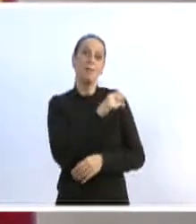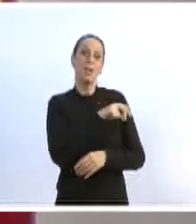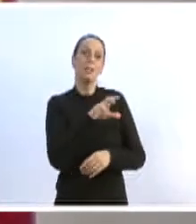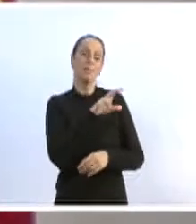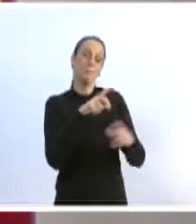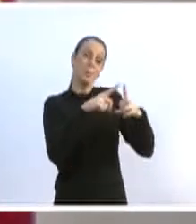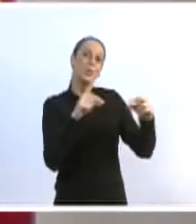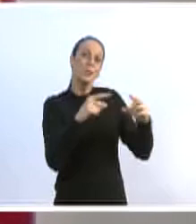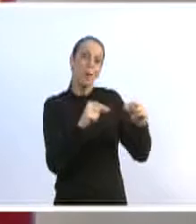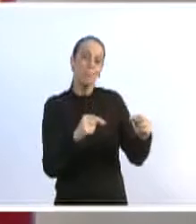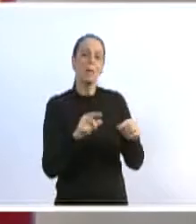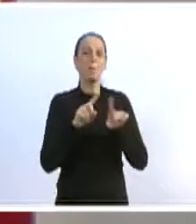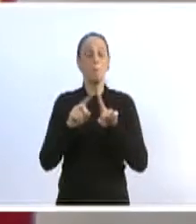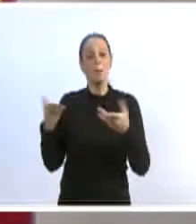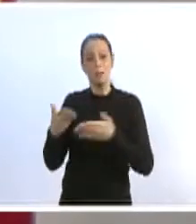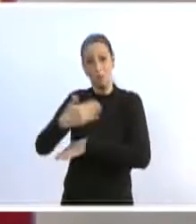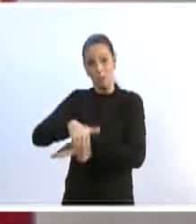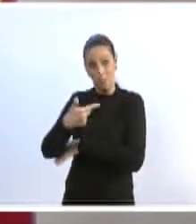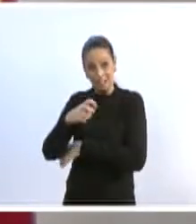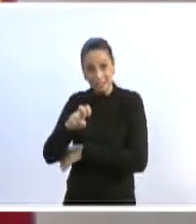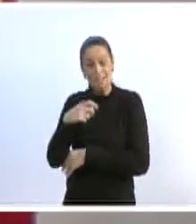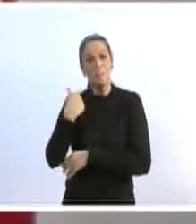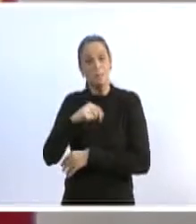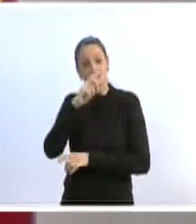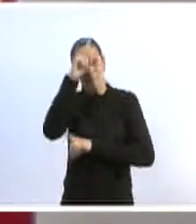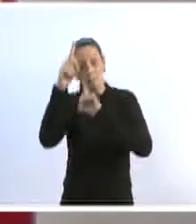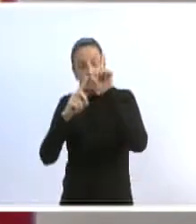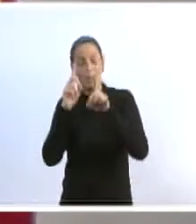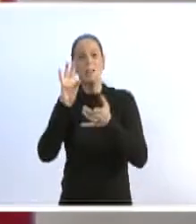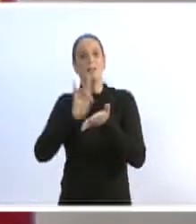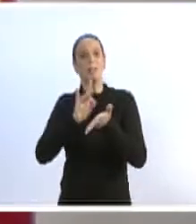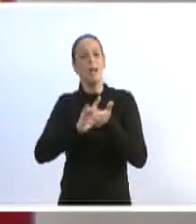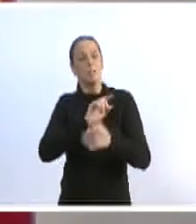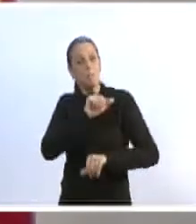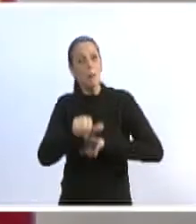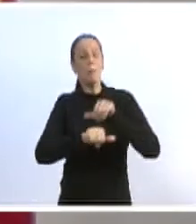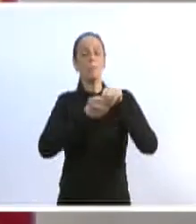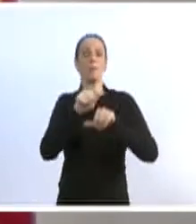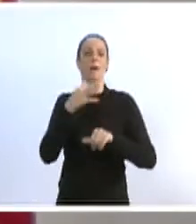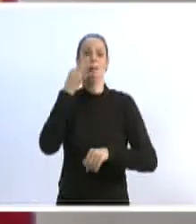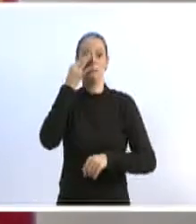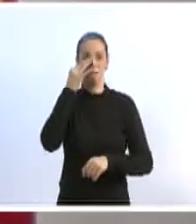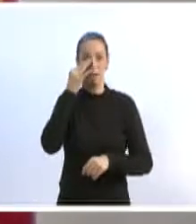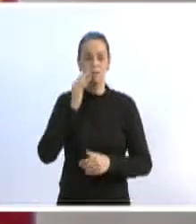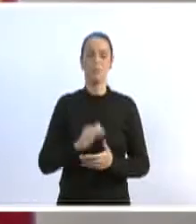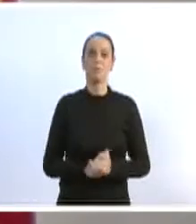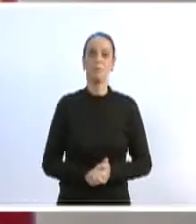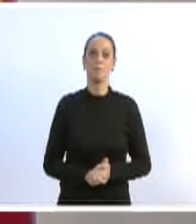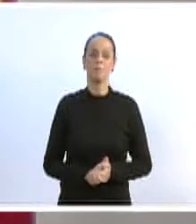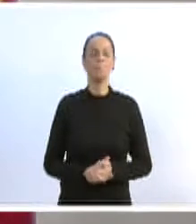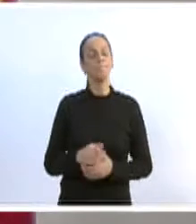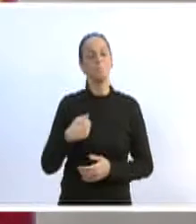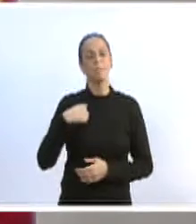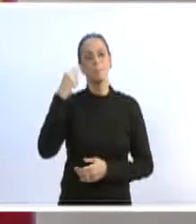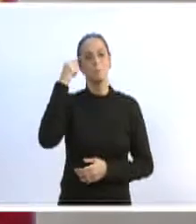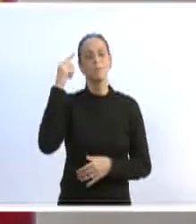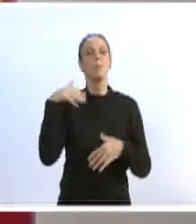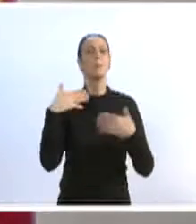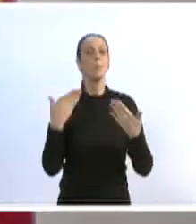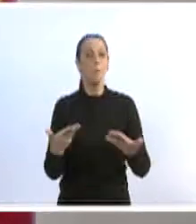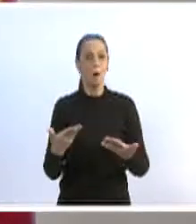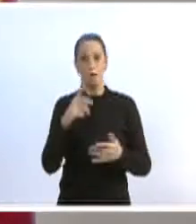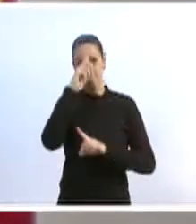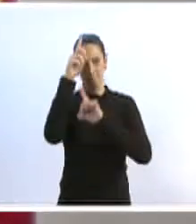deserto e quais são as sugestões a primeira delas passa por uma coisa que já vem